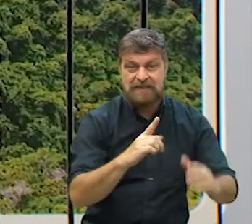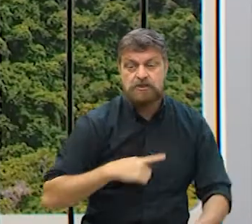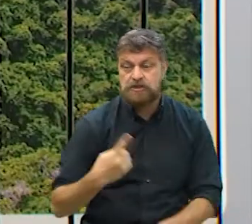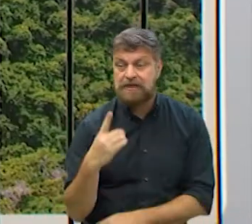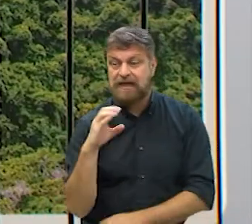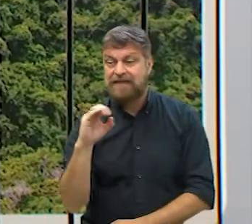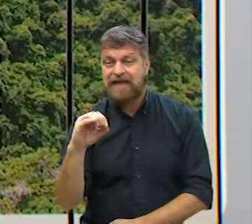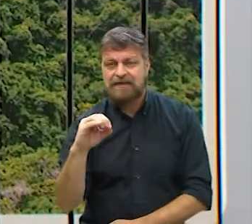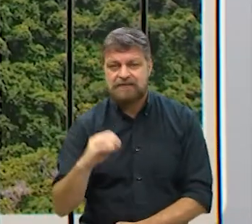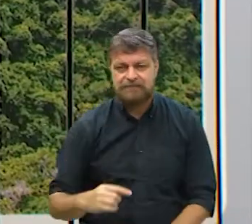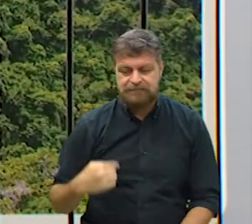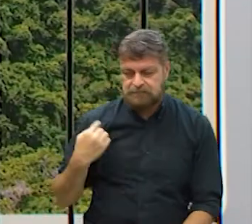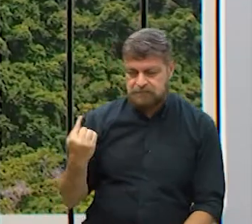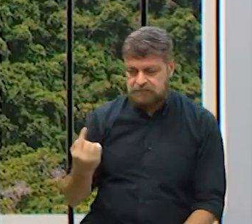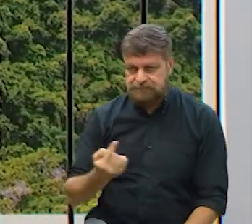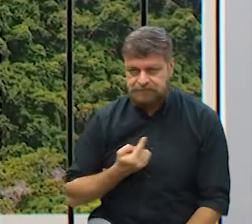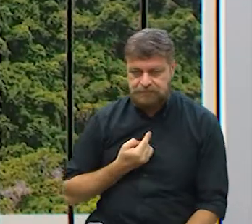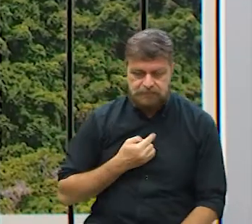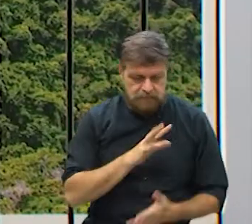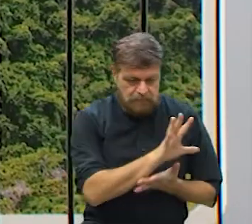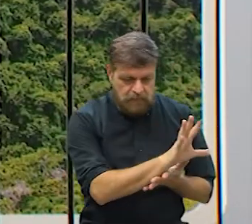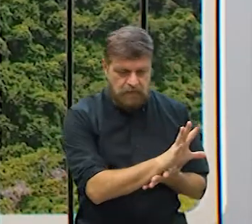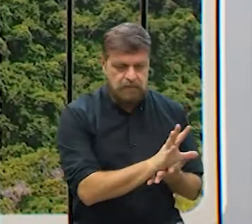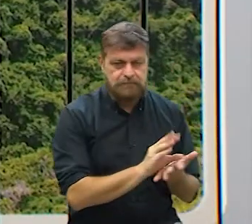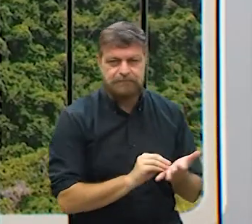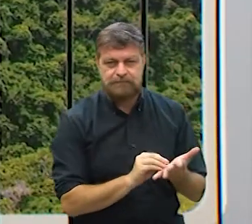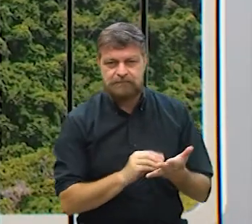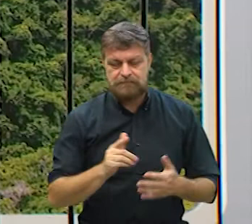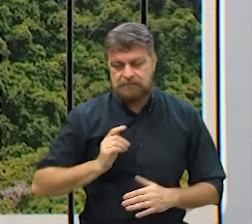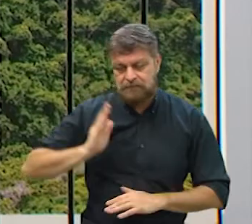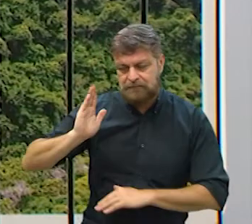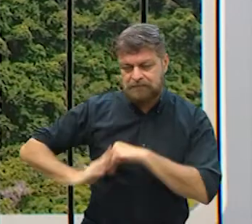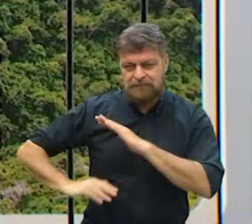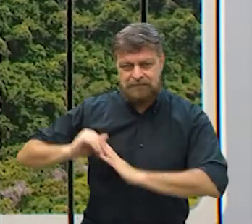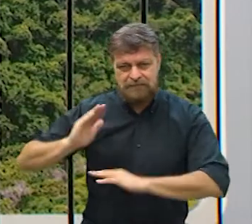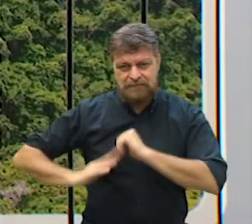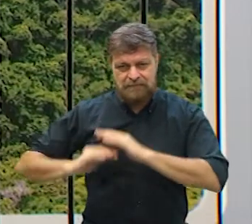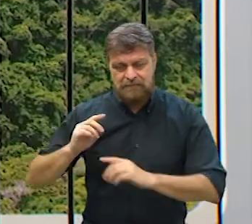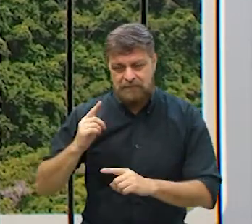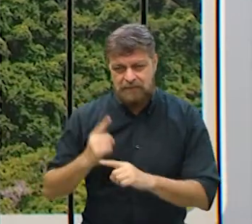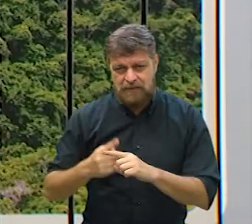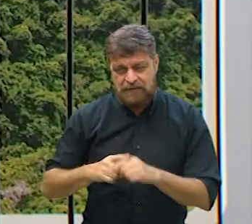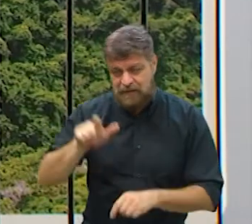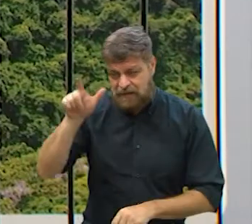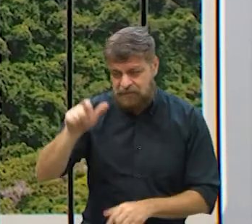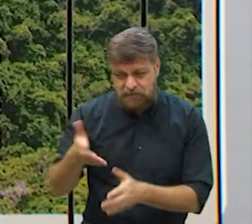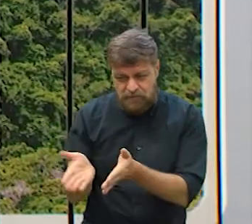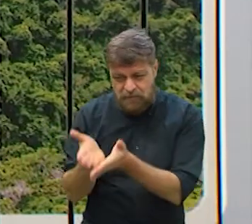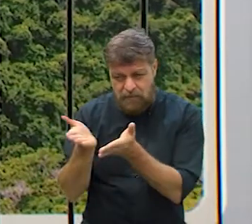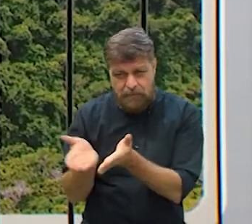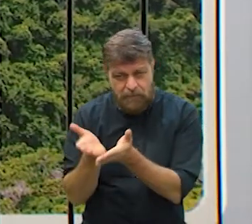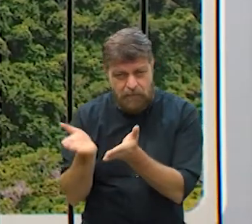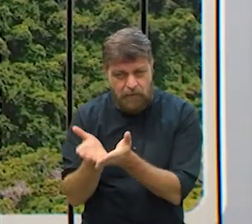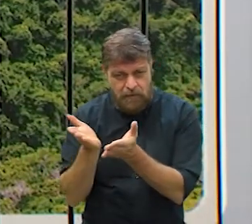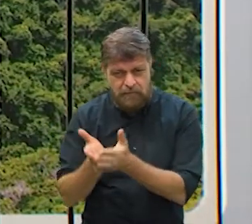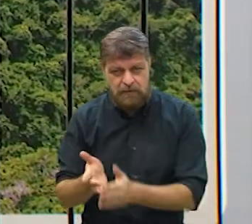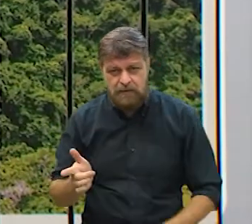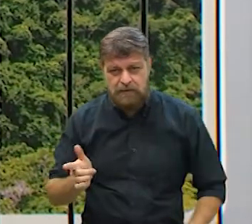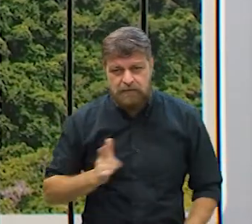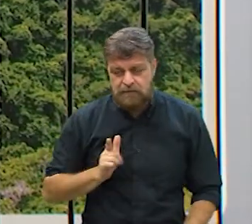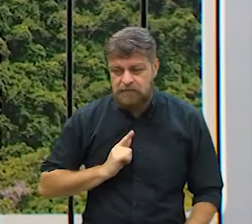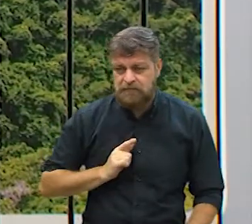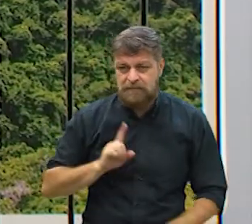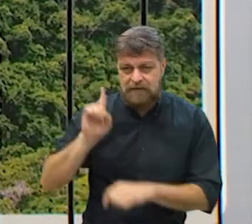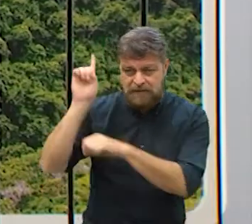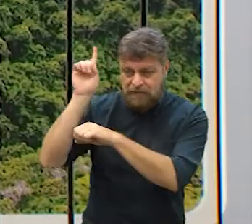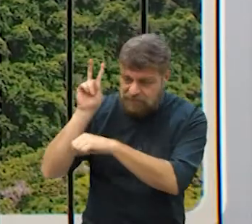isso aí, para nós, é aproveitar essa mão de obra, porque o necessitado, Deus dá